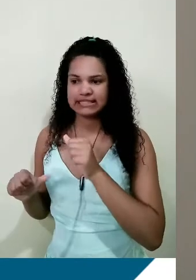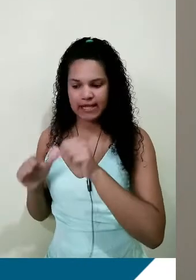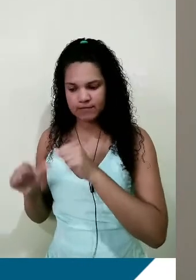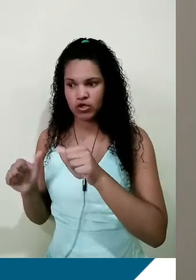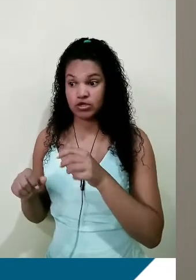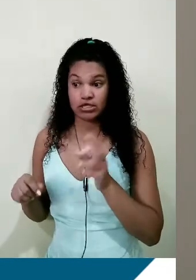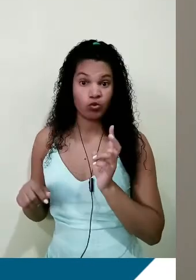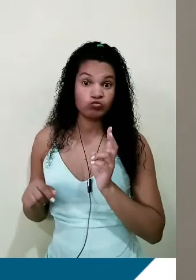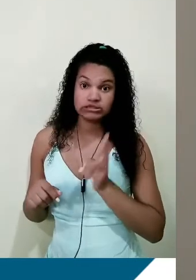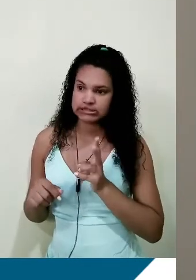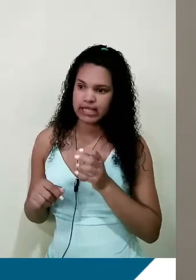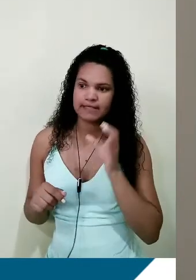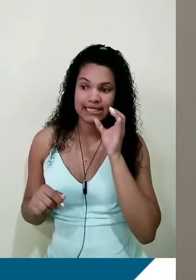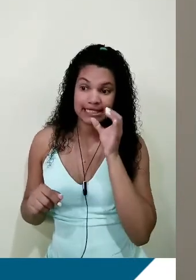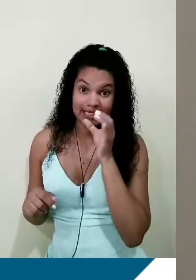sobe,